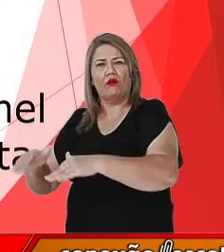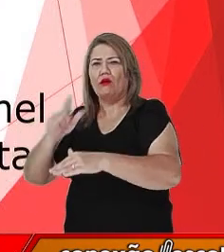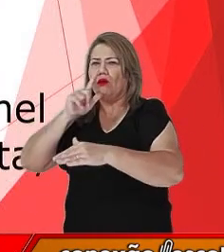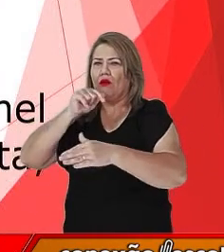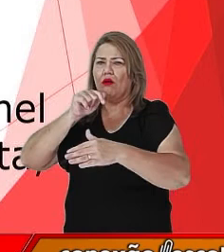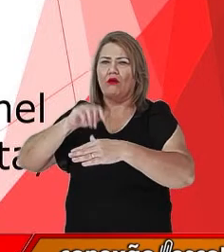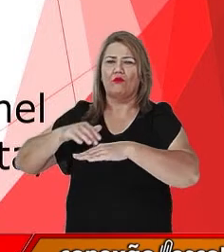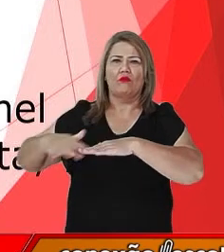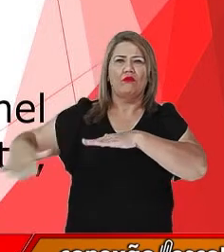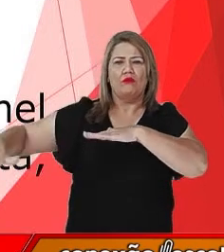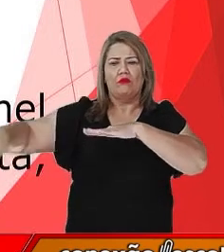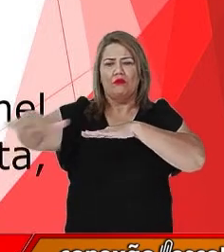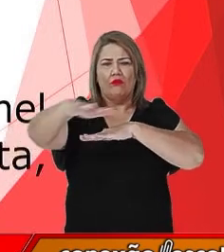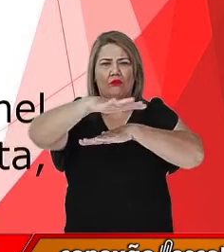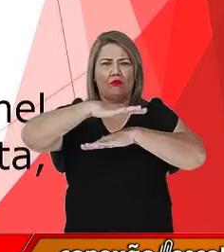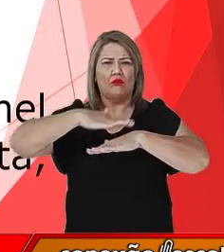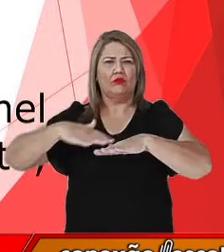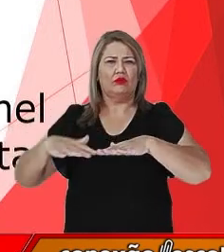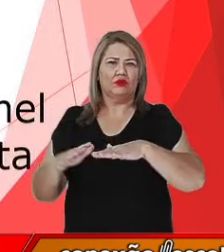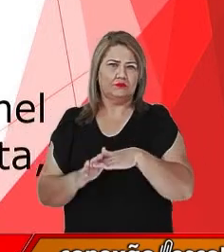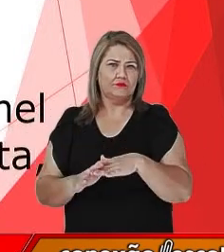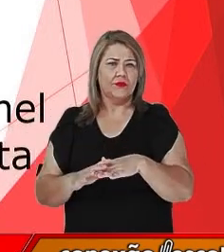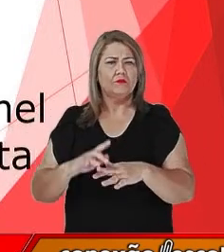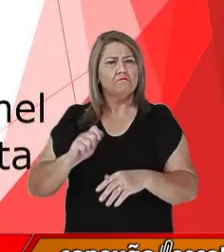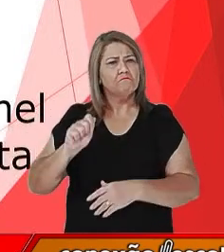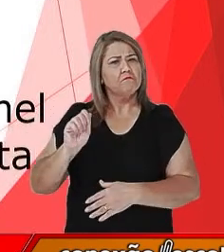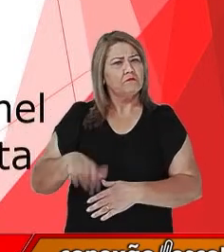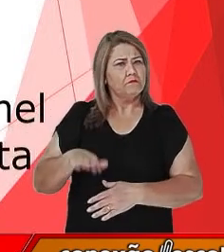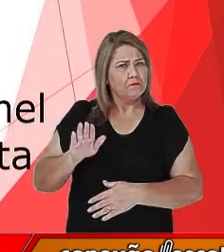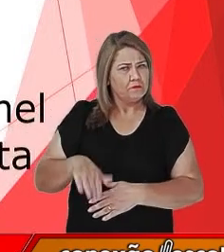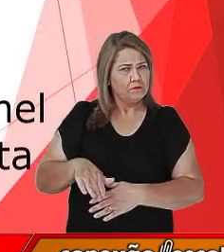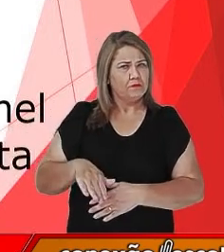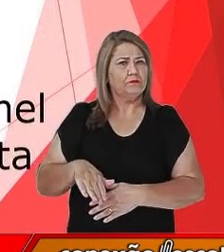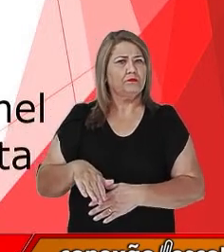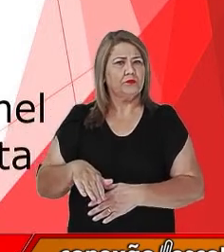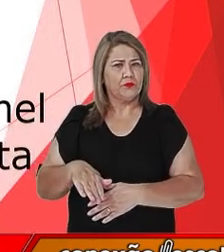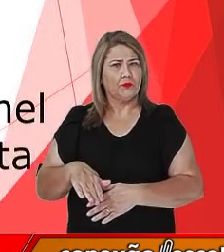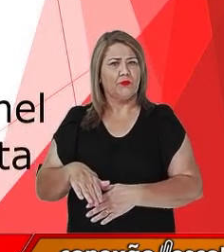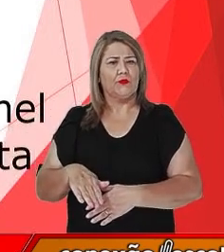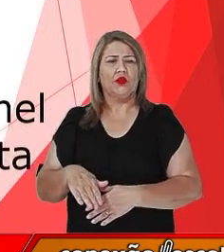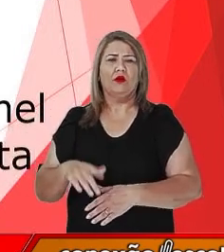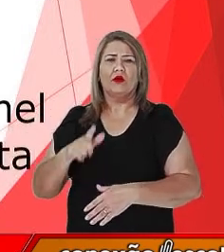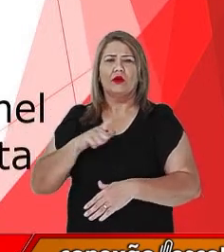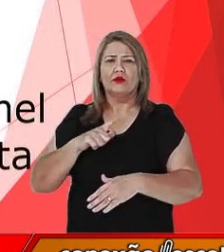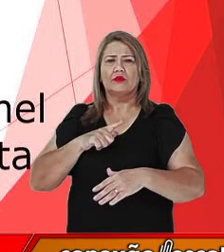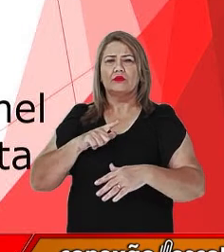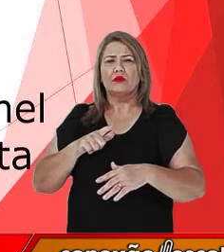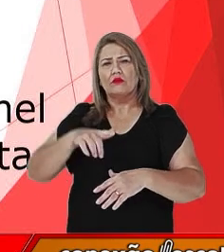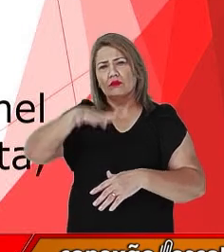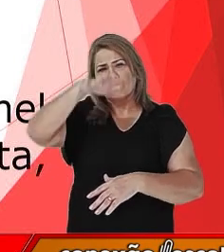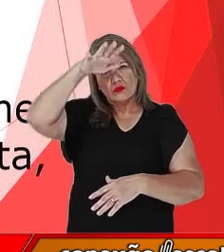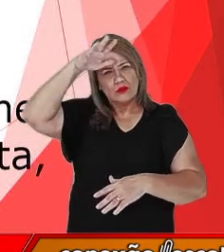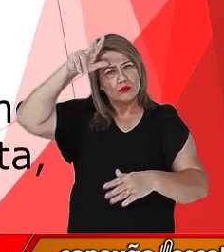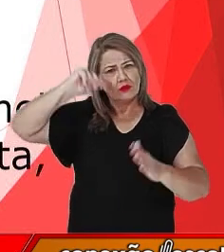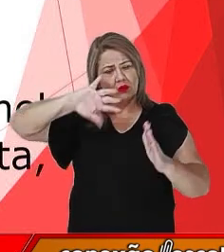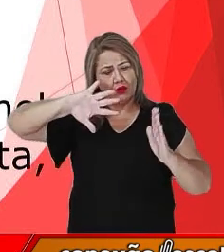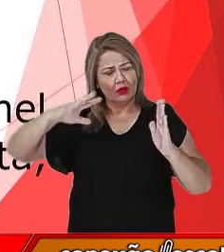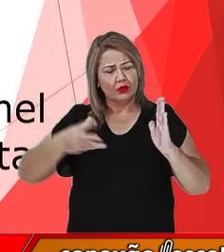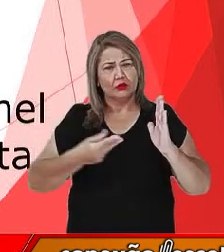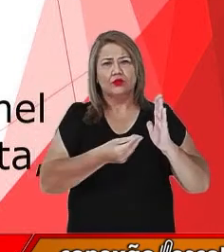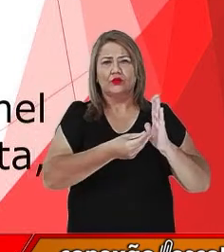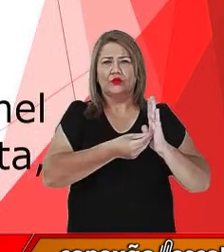de transporte, ele é o mais barato para a movimentação de cargas. E a bacia amazônica, ela